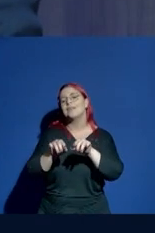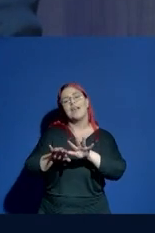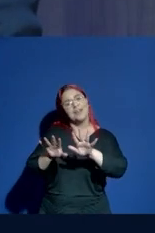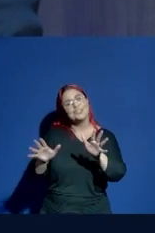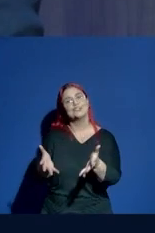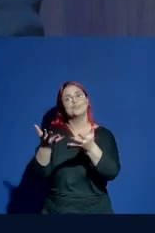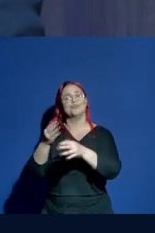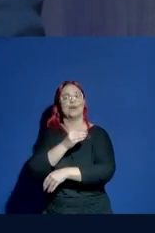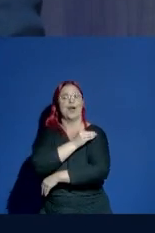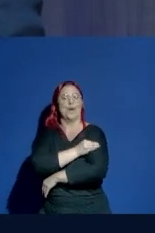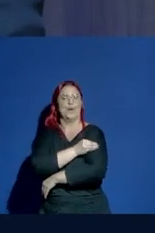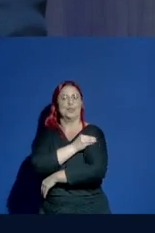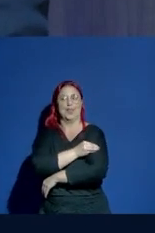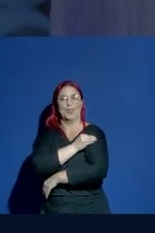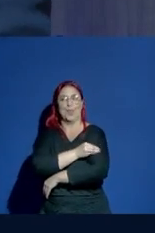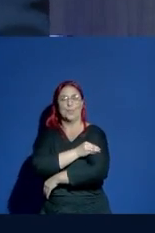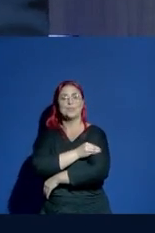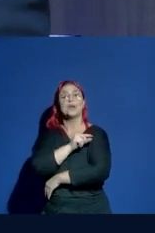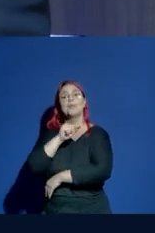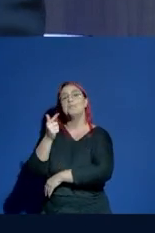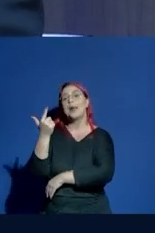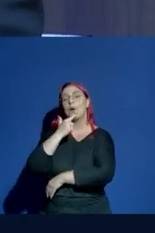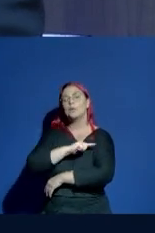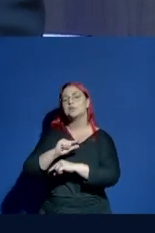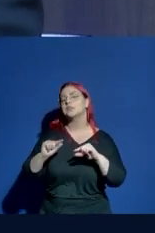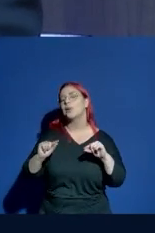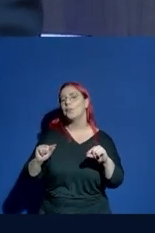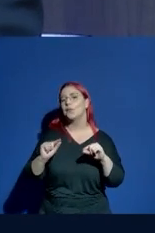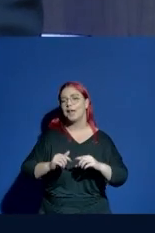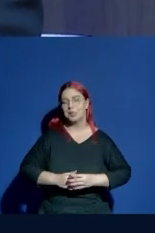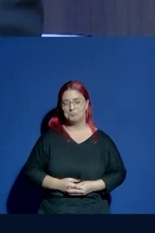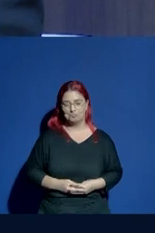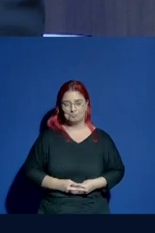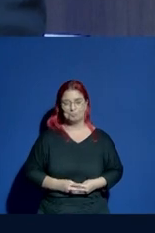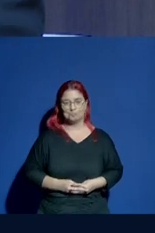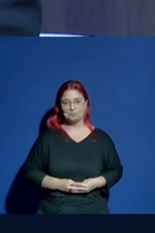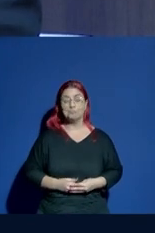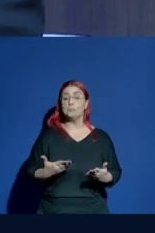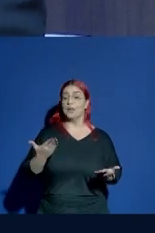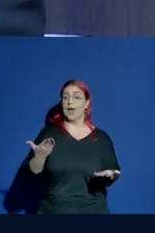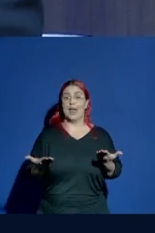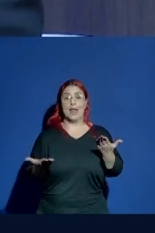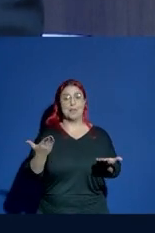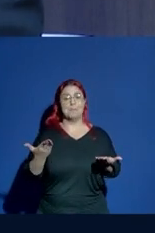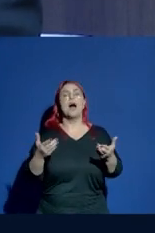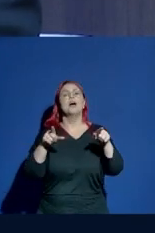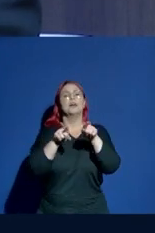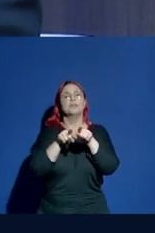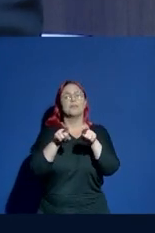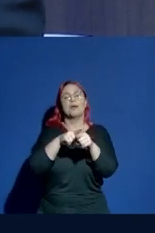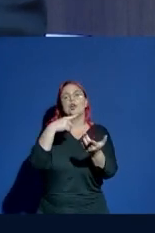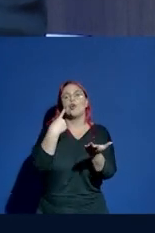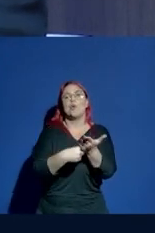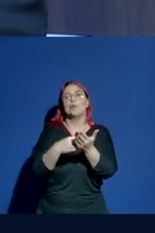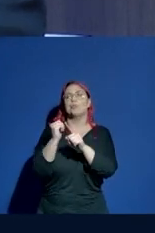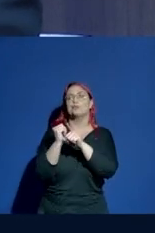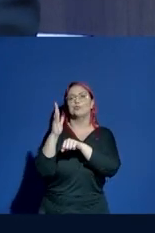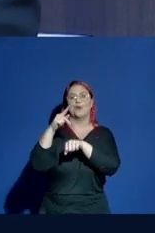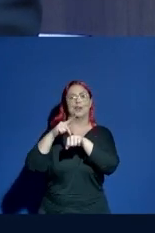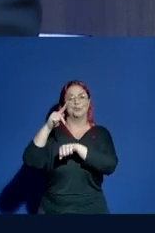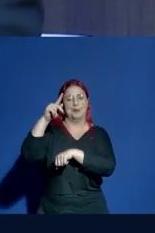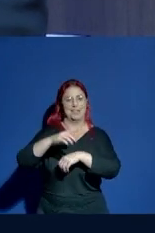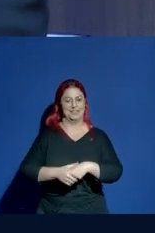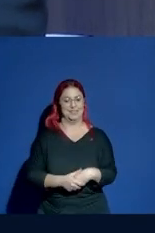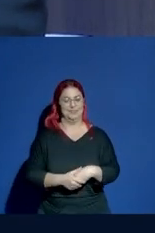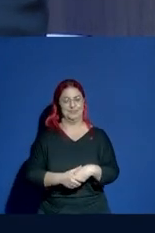do etanol para poder equilibrar e cumprir inclusive com compromisso internacionais aí eu